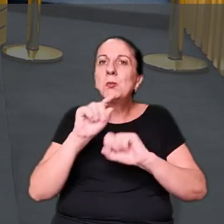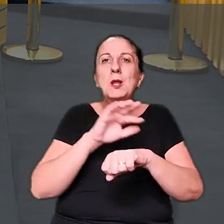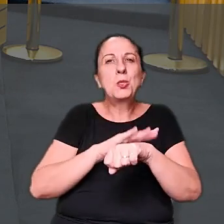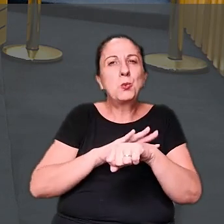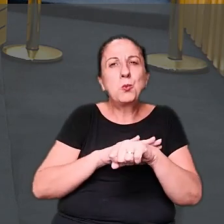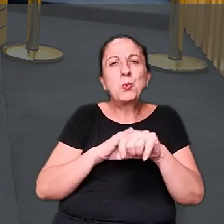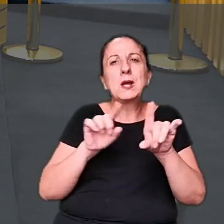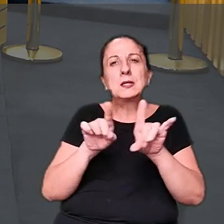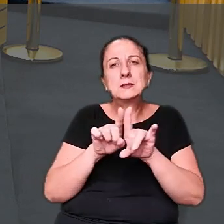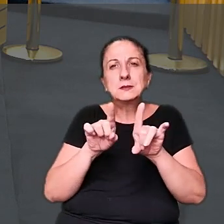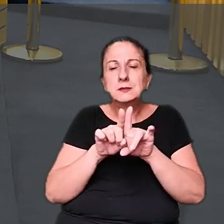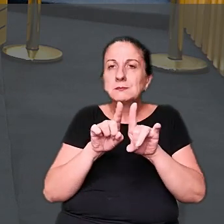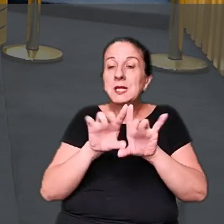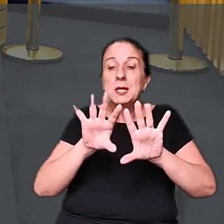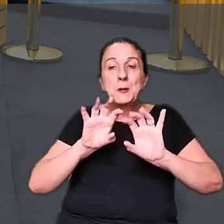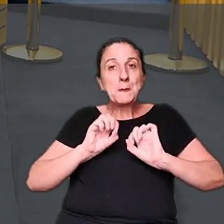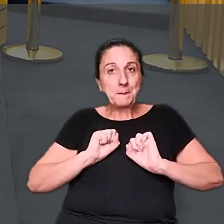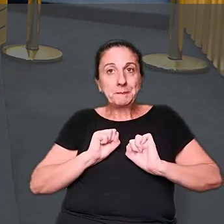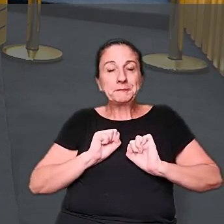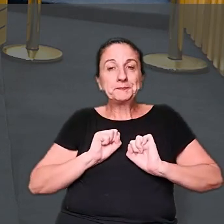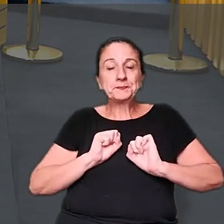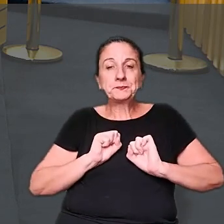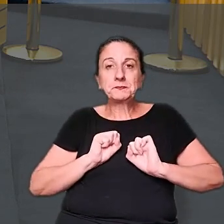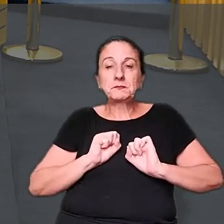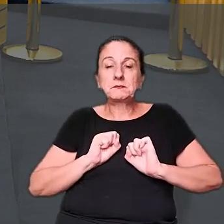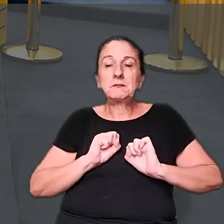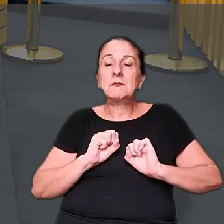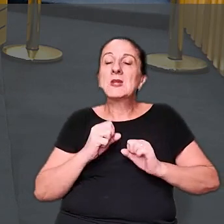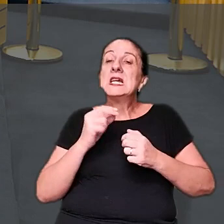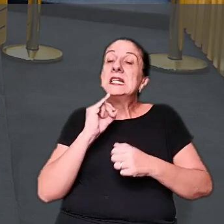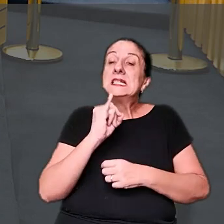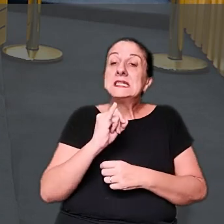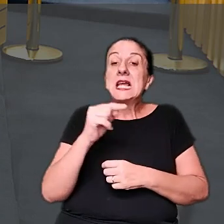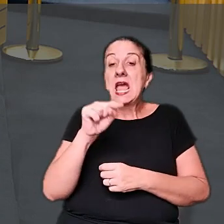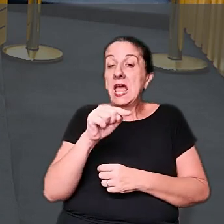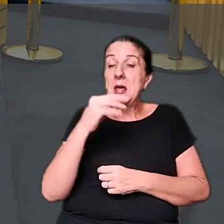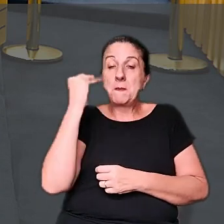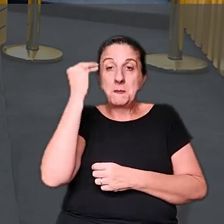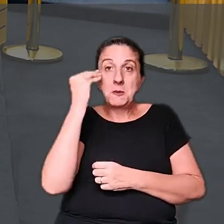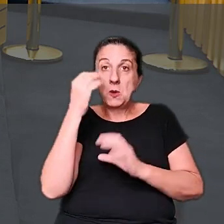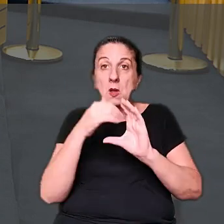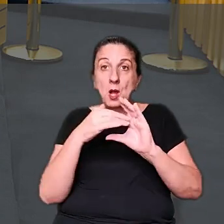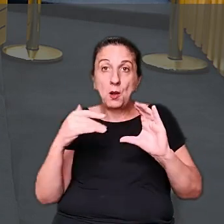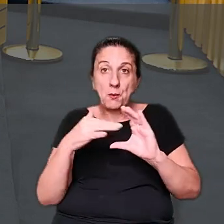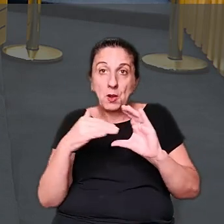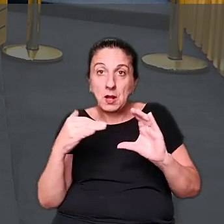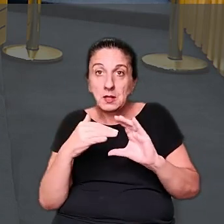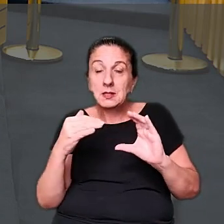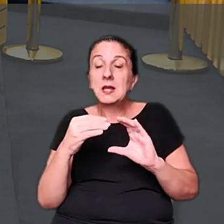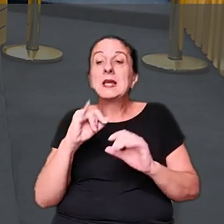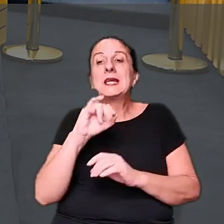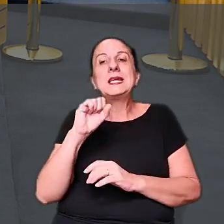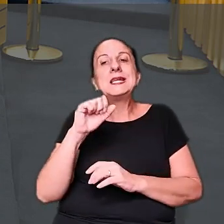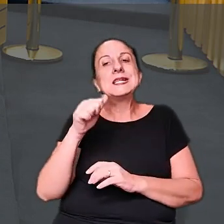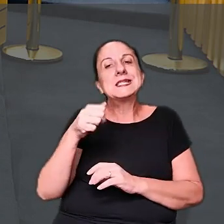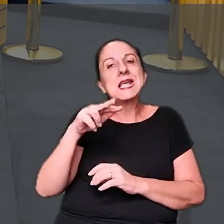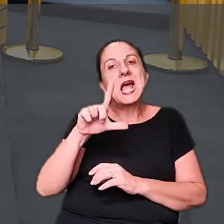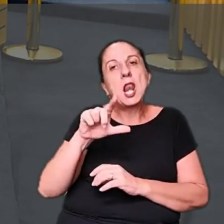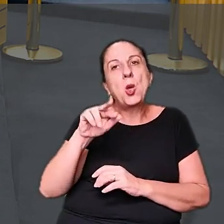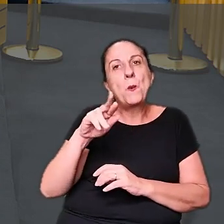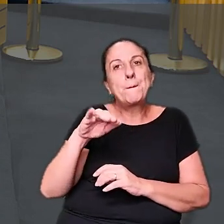de patologias, inclusive doenças infecto-contagiosas. Situação que, segundo ela, caracterizaria